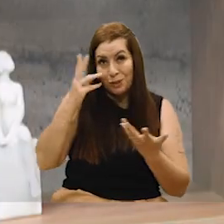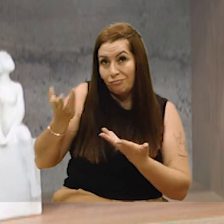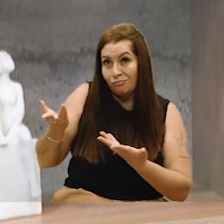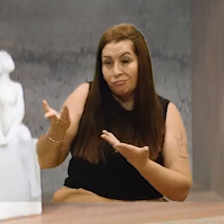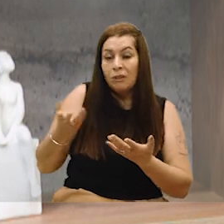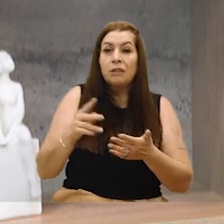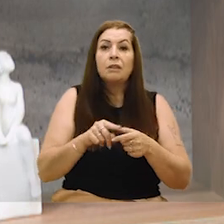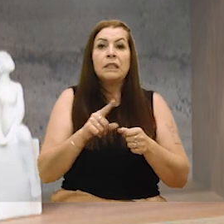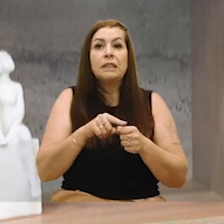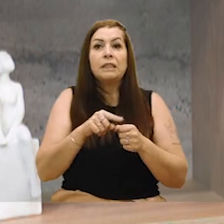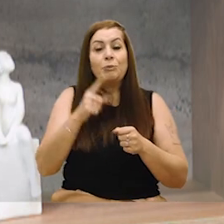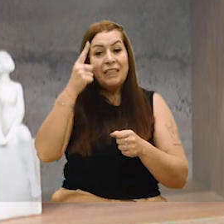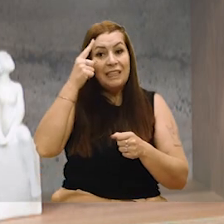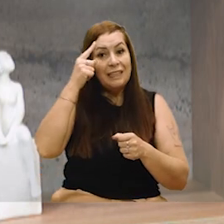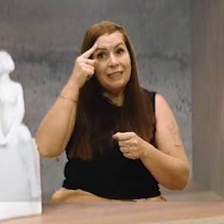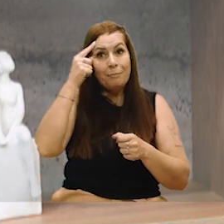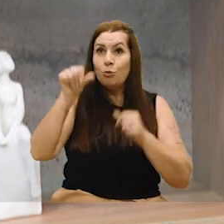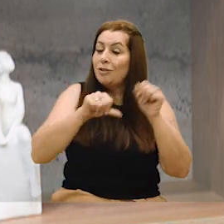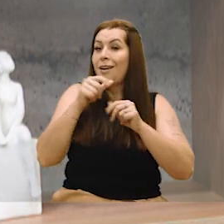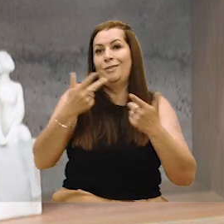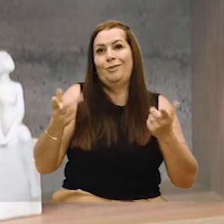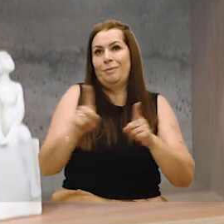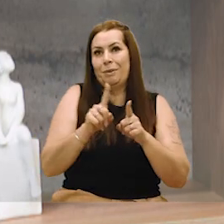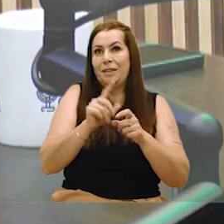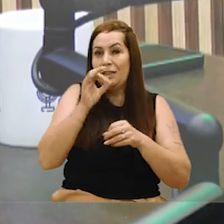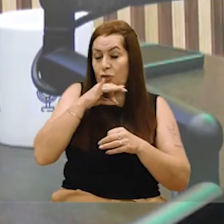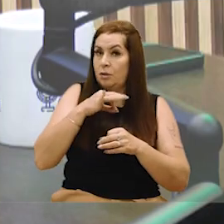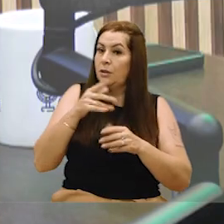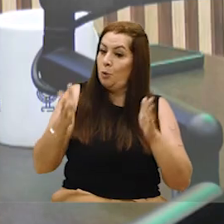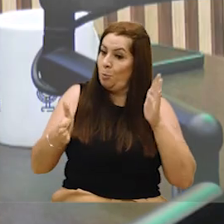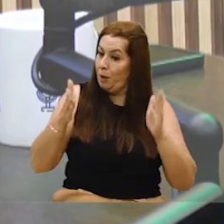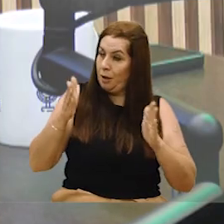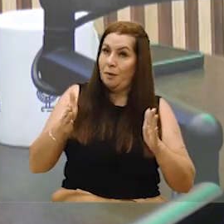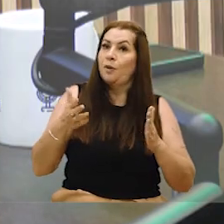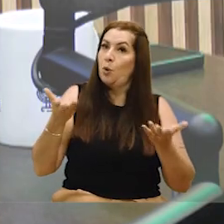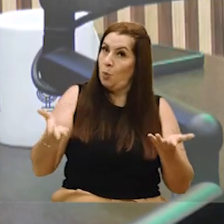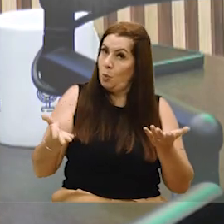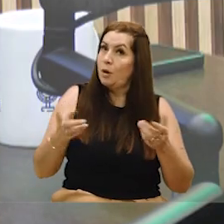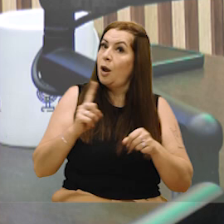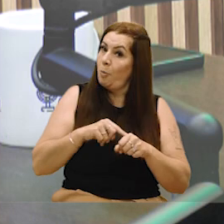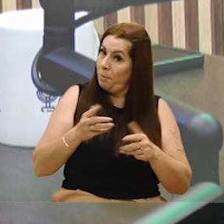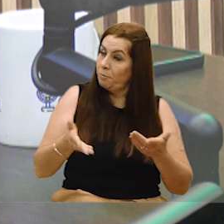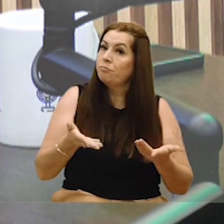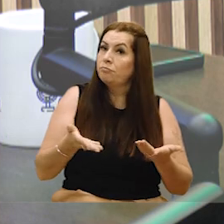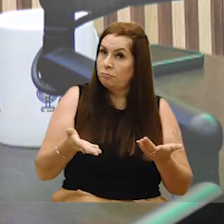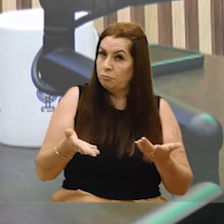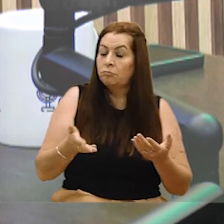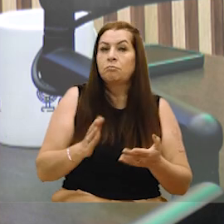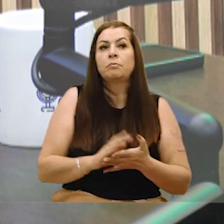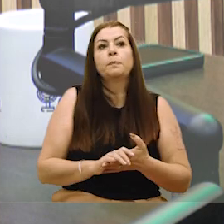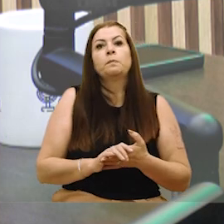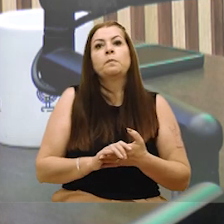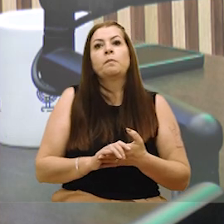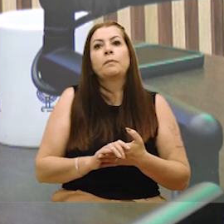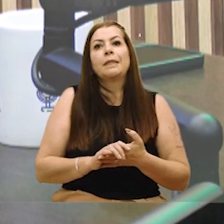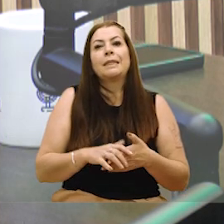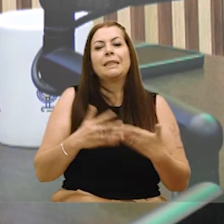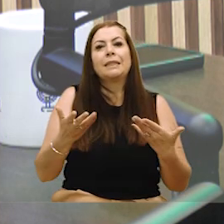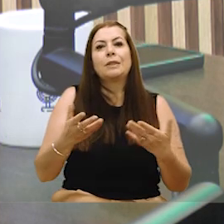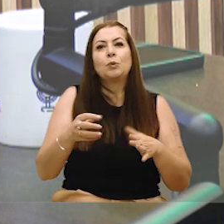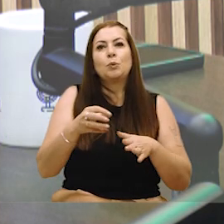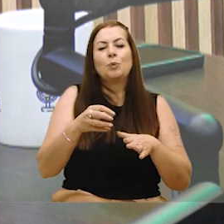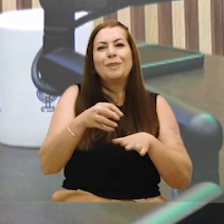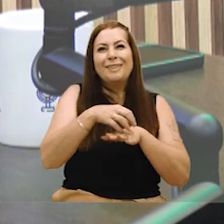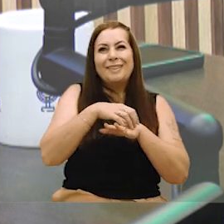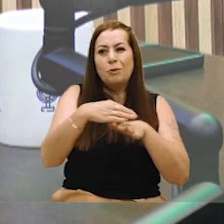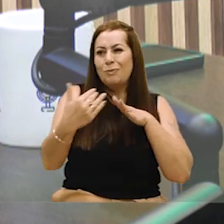de Uber. Então, a gente tem que se reinventar também nisso. E Caxias do Sul passa por um período que agora é o momento, né? O